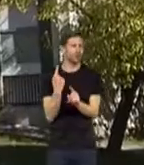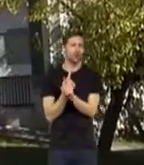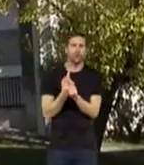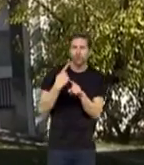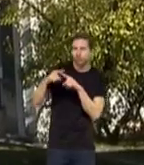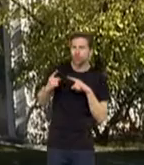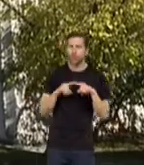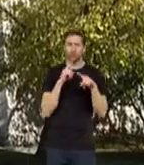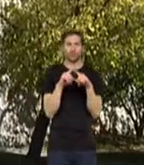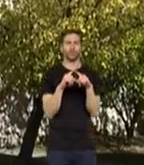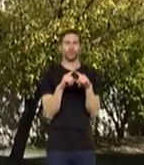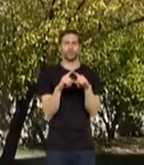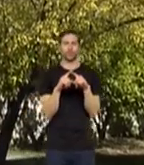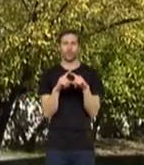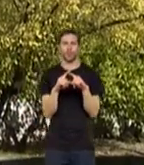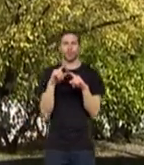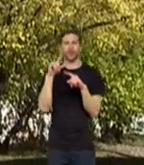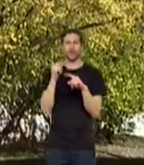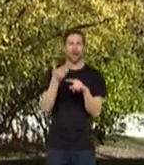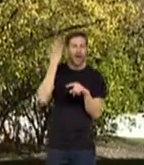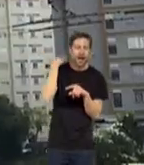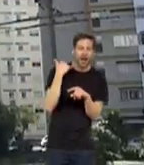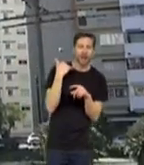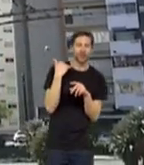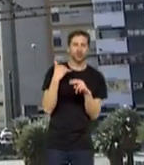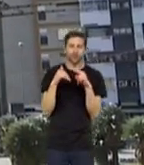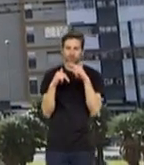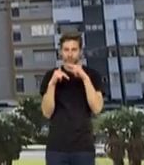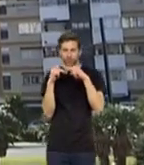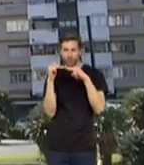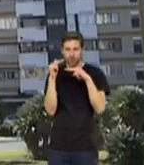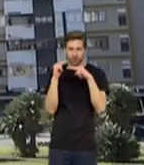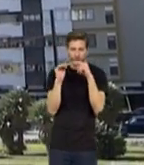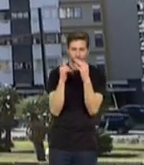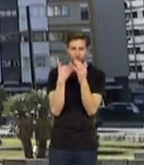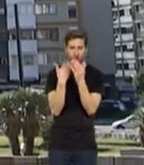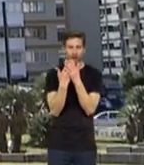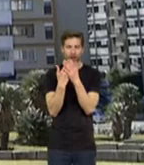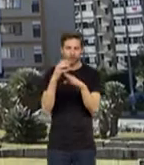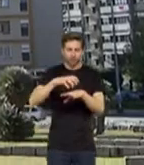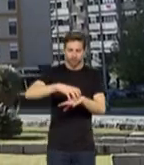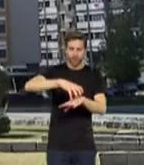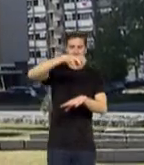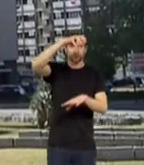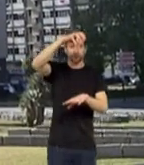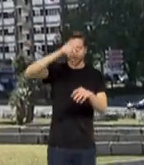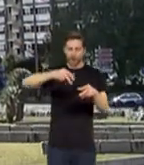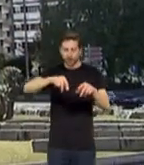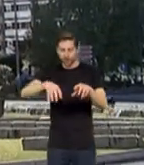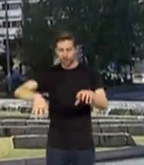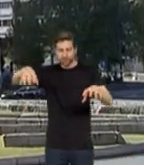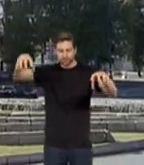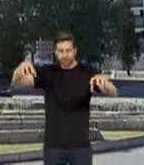edifícios, a introdução do elemento altura na construção, ganhando com isso espaço para as zonas verdes, para uso